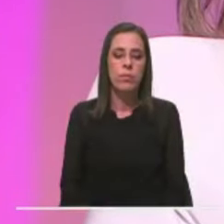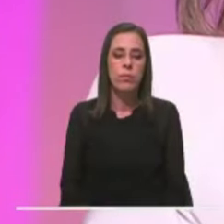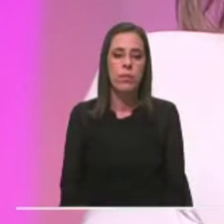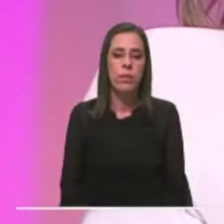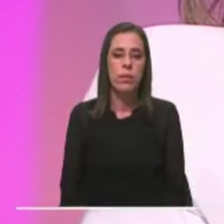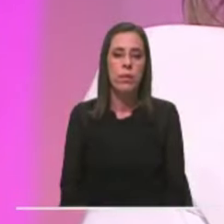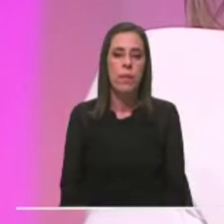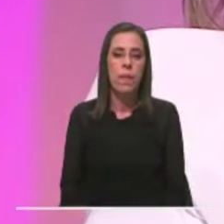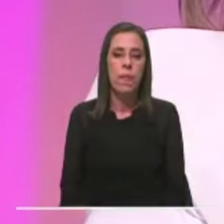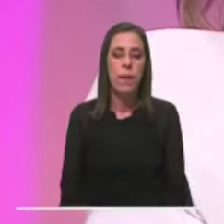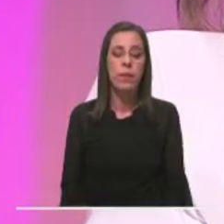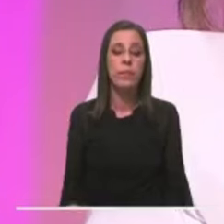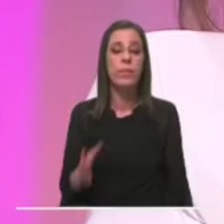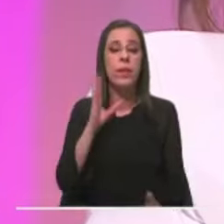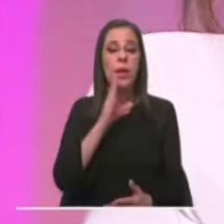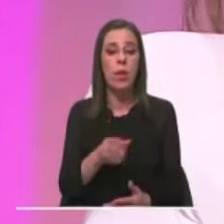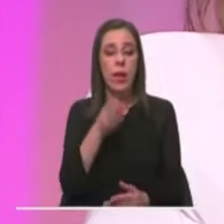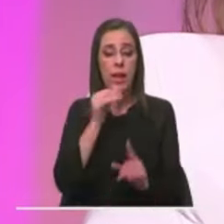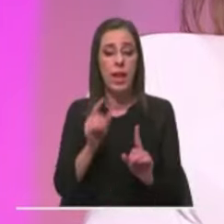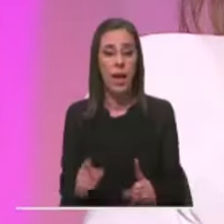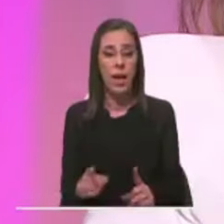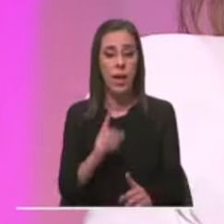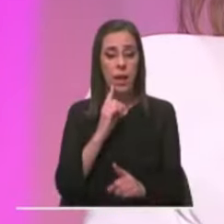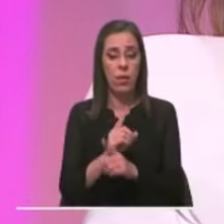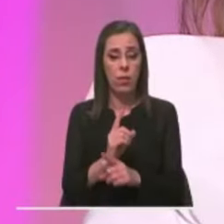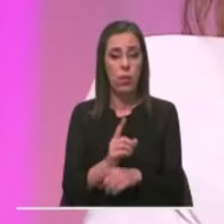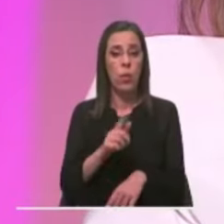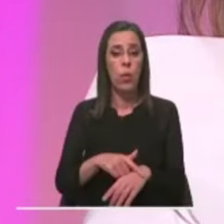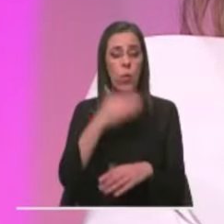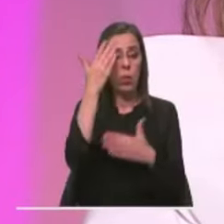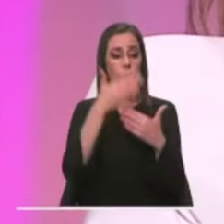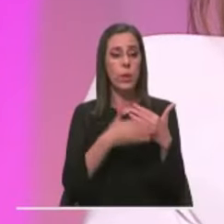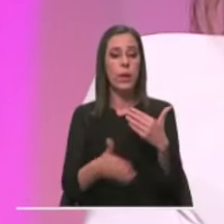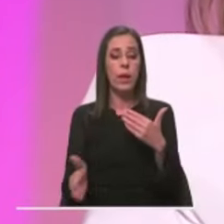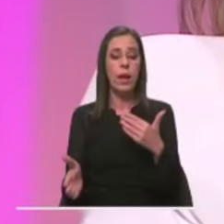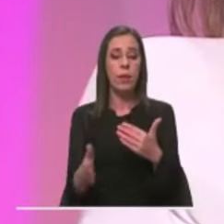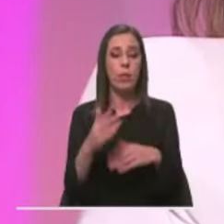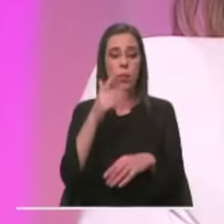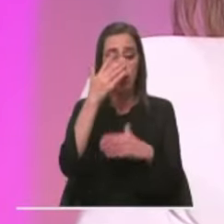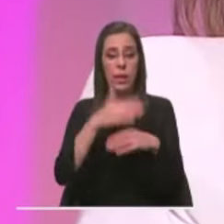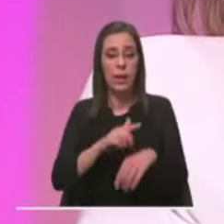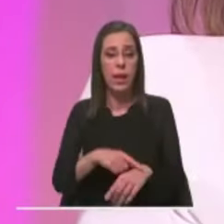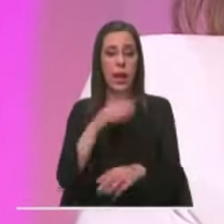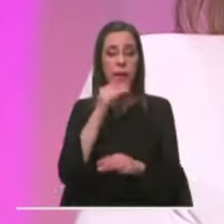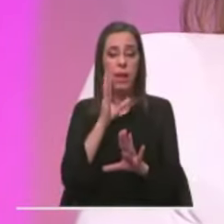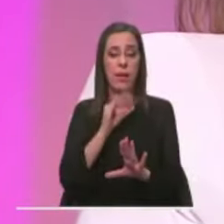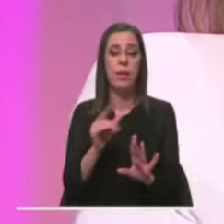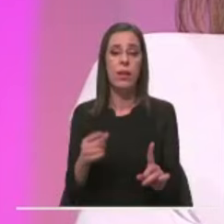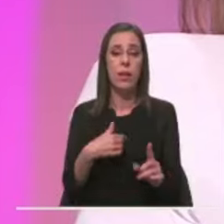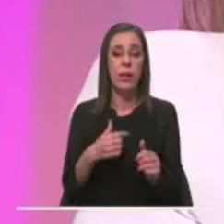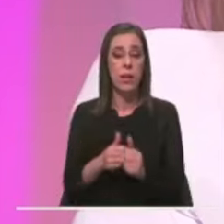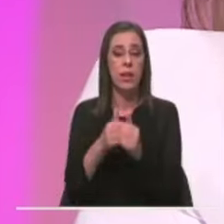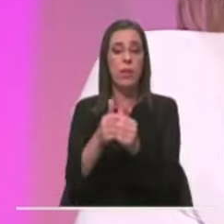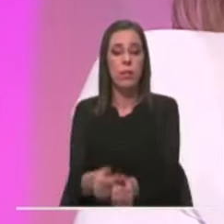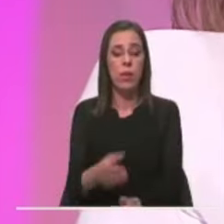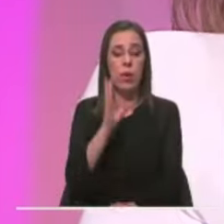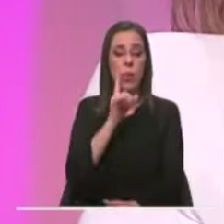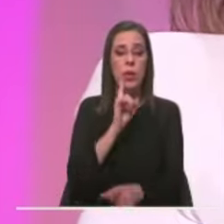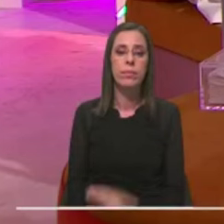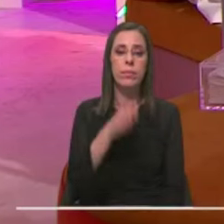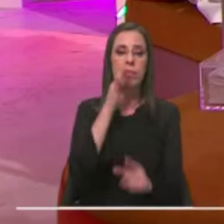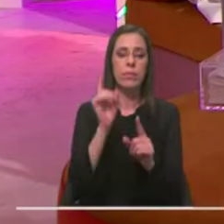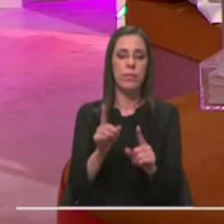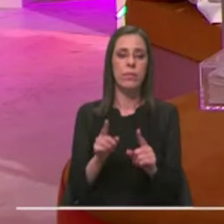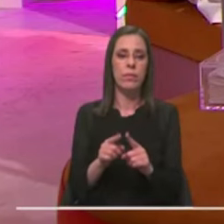sabe é assim eu não sei a terra lá está o tempo não não sei de tempos não sei de terras Mas se me levarem a lá eu sei onde